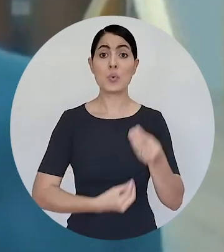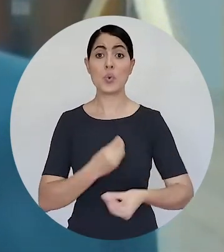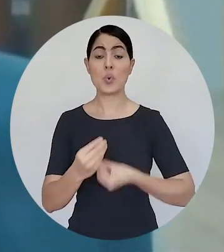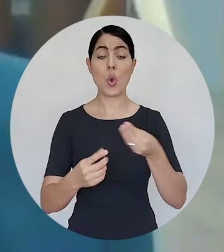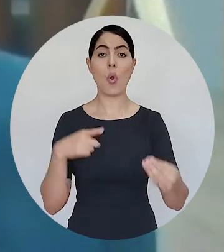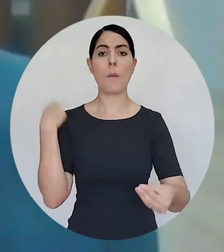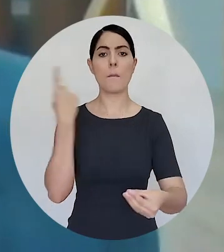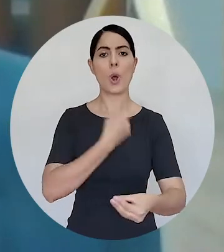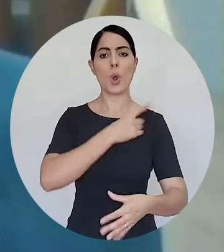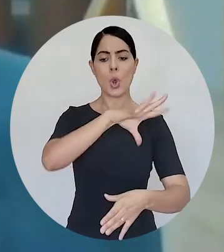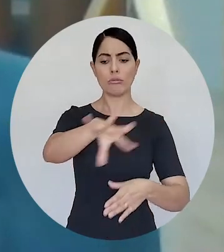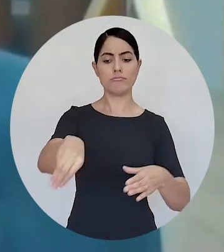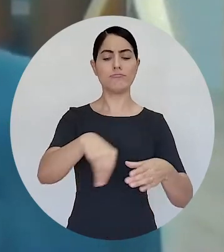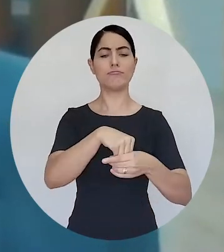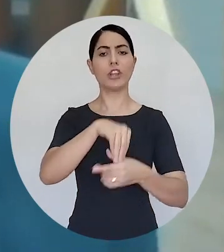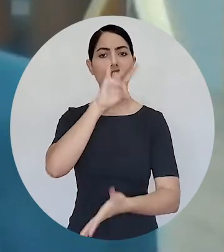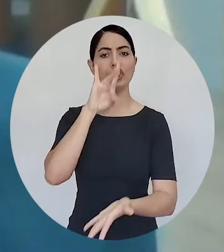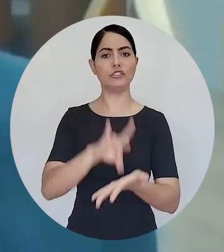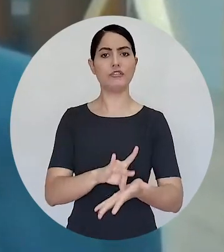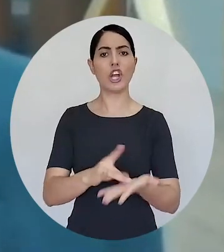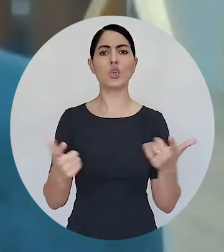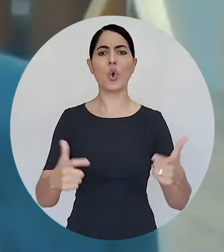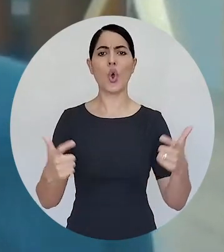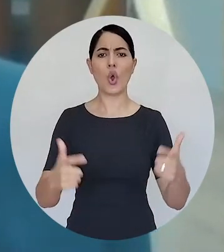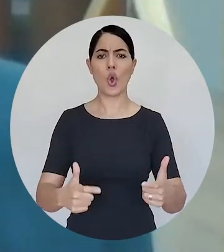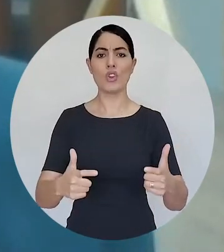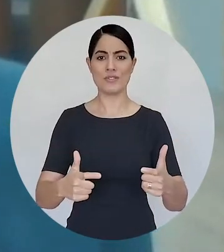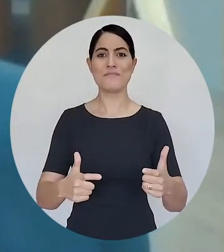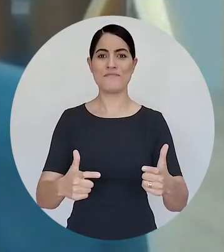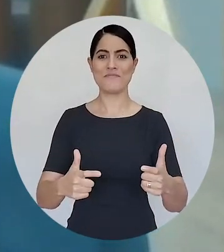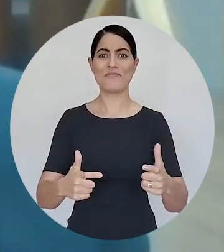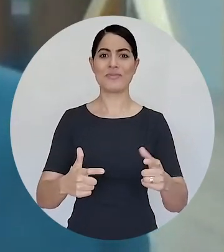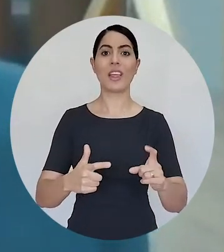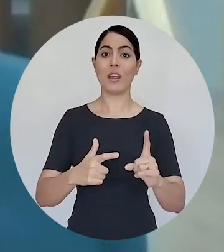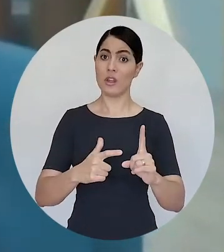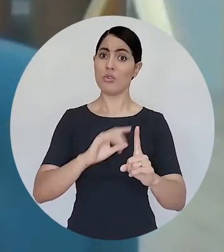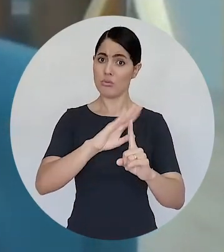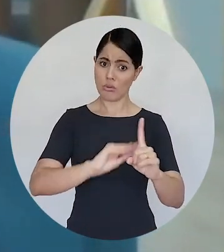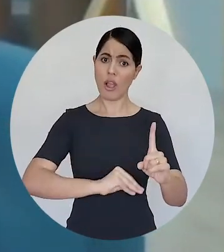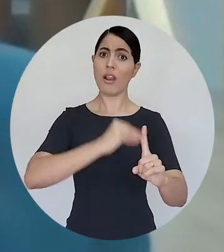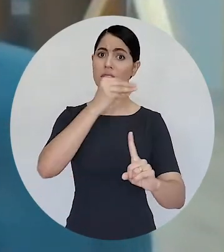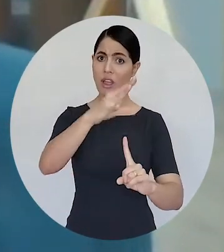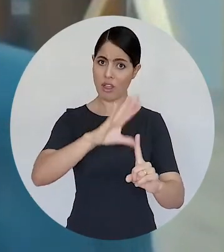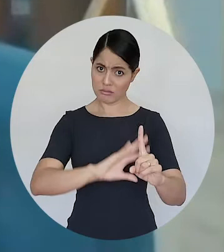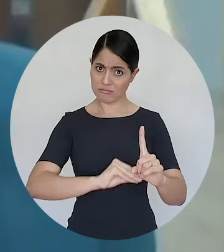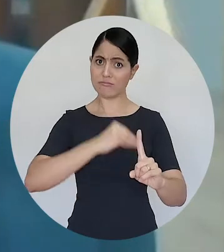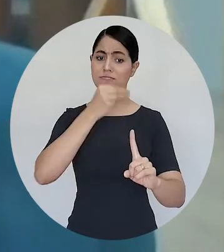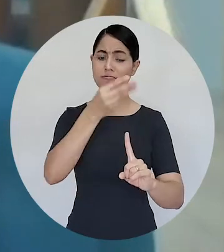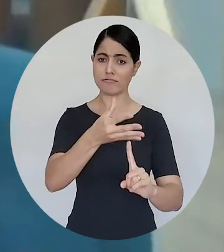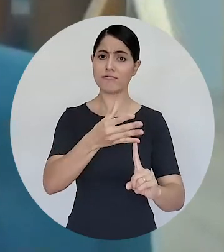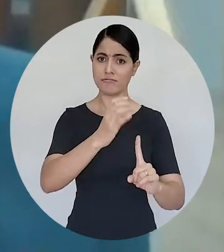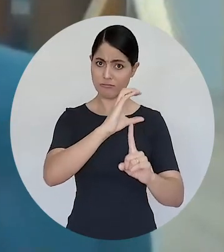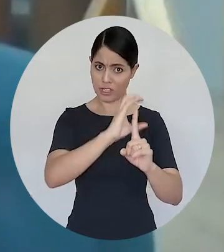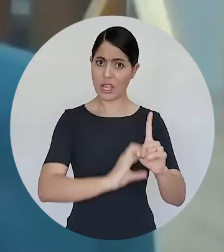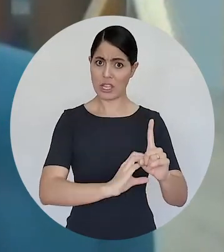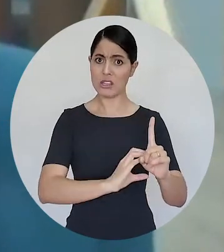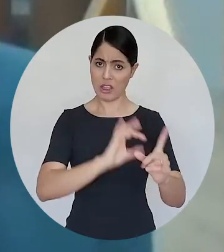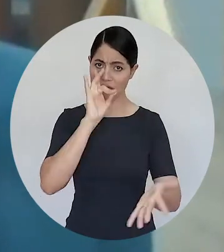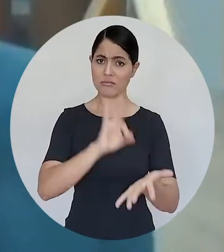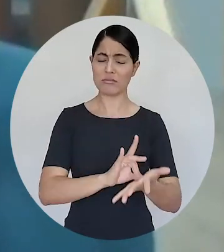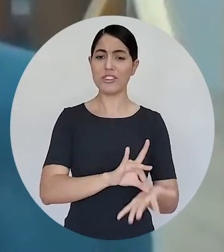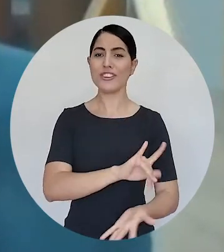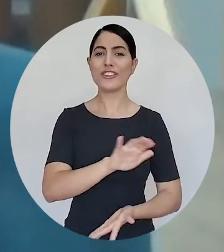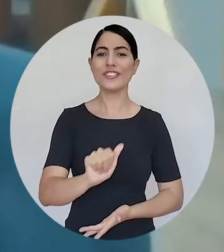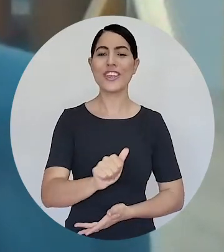proposta de inclusão em nosso calendário oficial da data de 27 de agosto como Dia Nacional do Luto